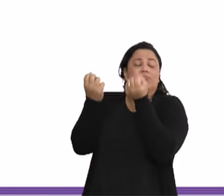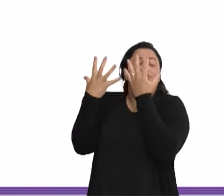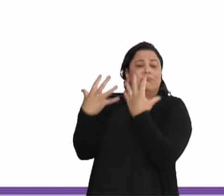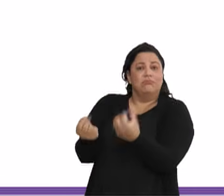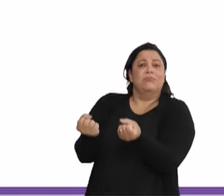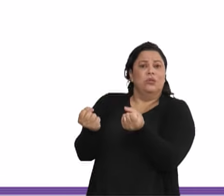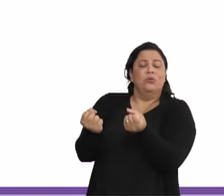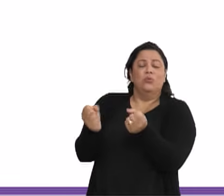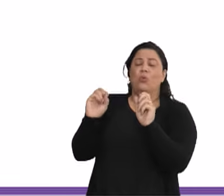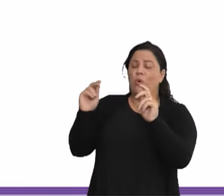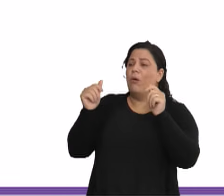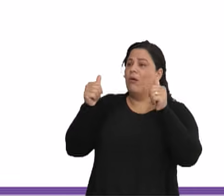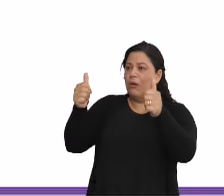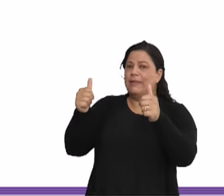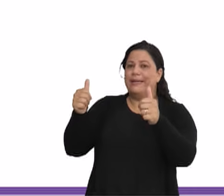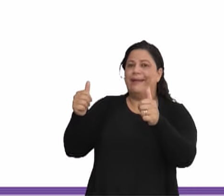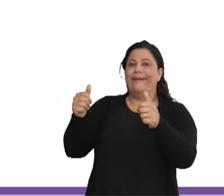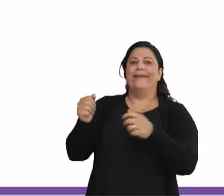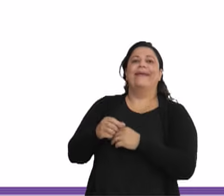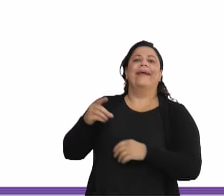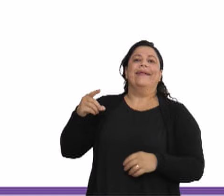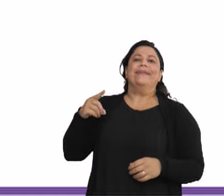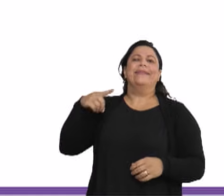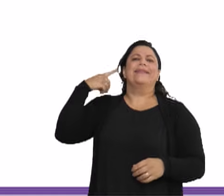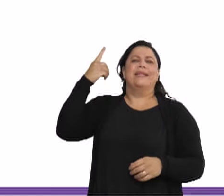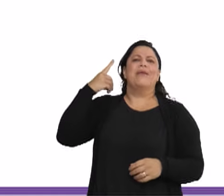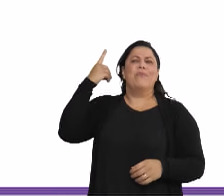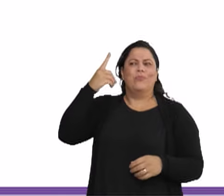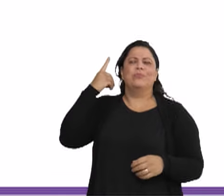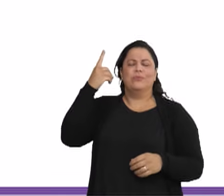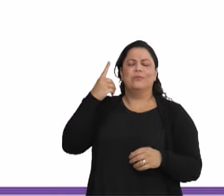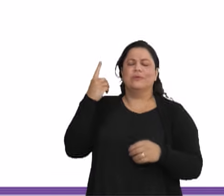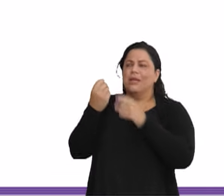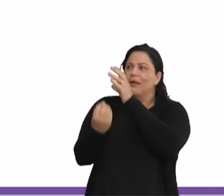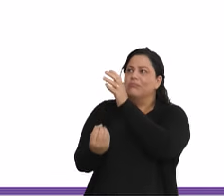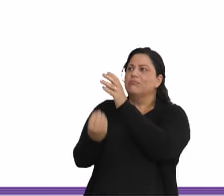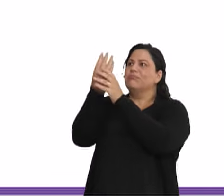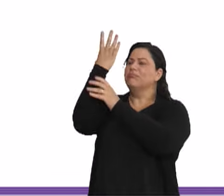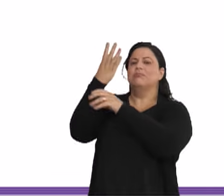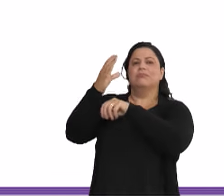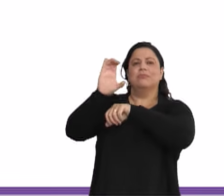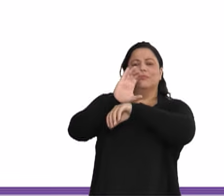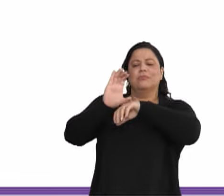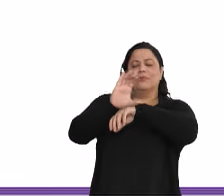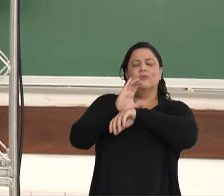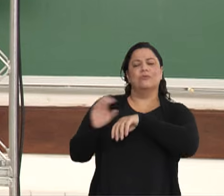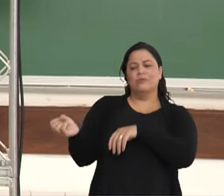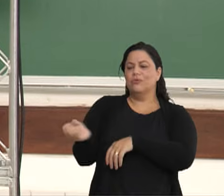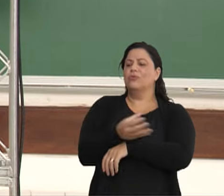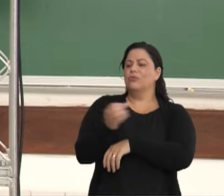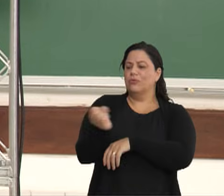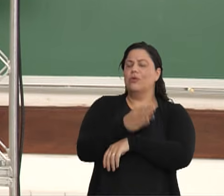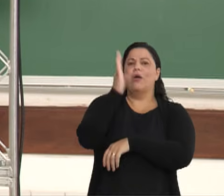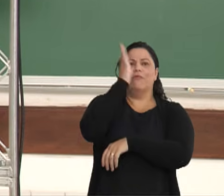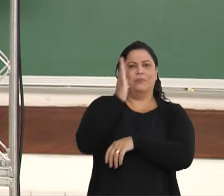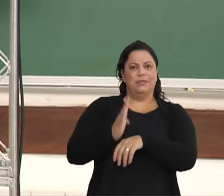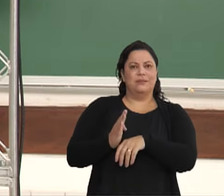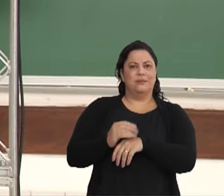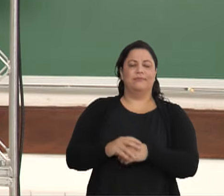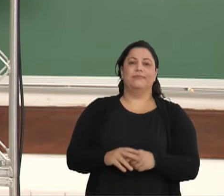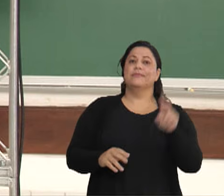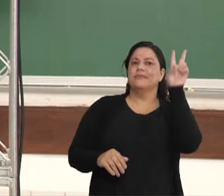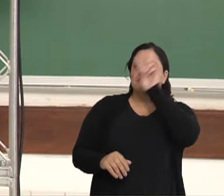em 33. E para que esses deputados criassem uma nova Constituição para o Brasil. Lembra do nome da